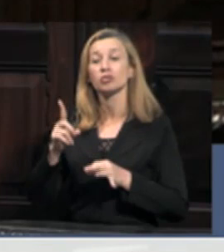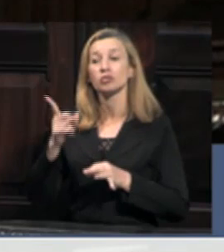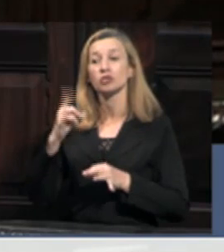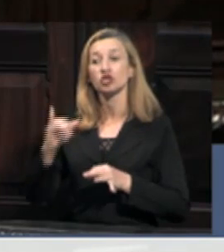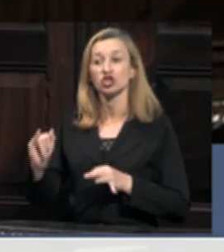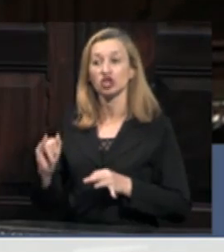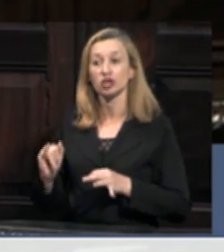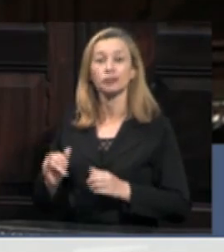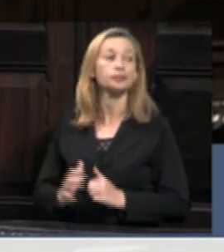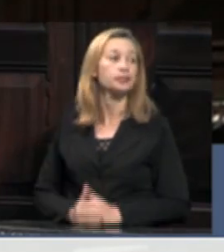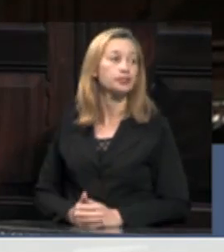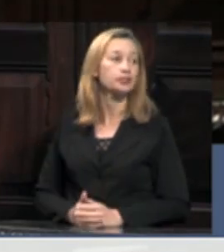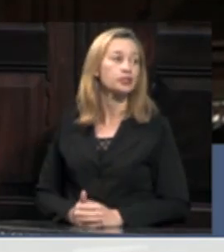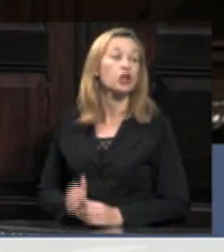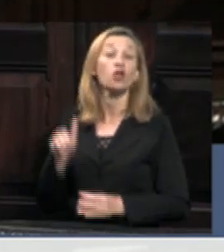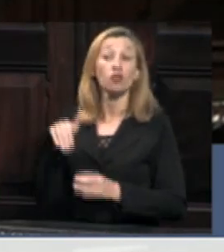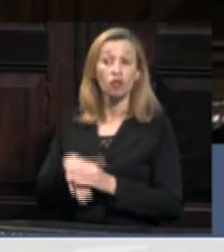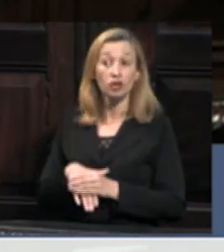Votação nominal,